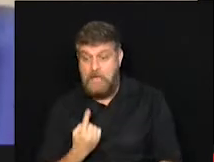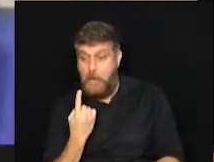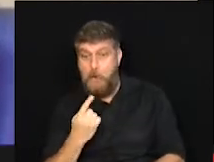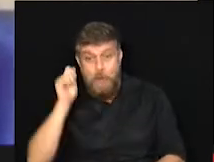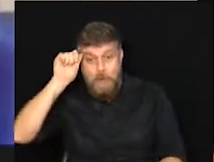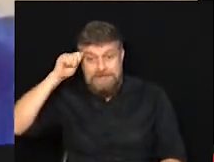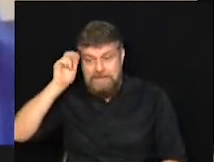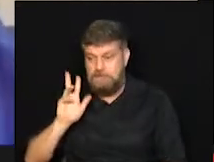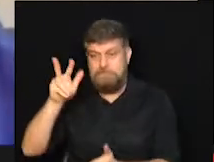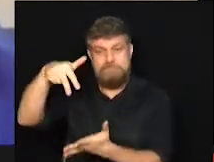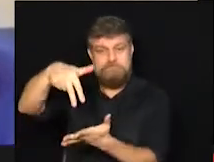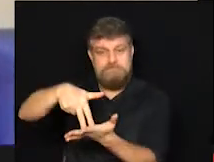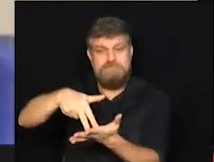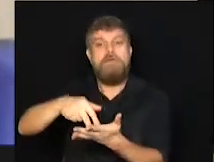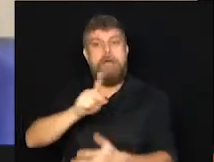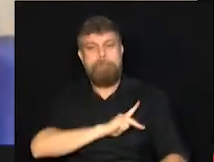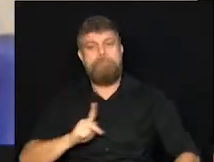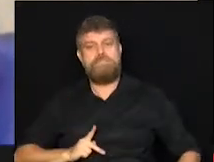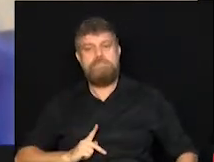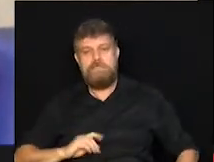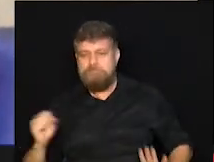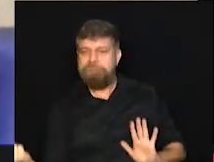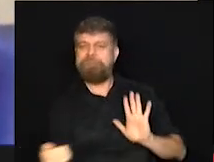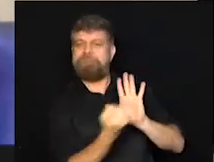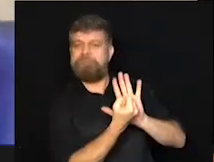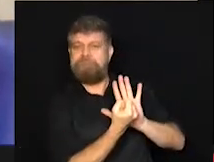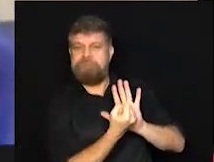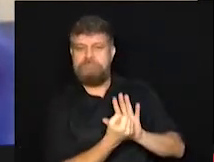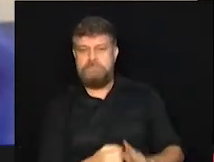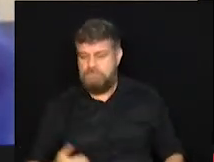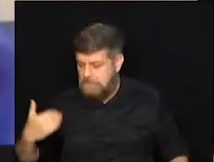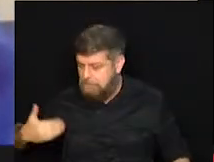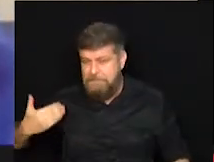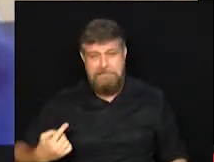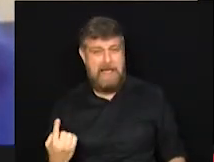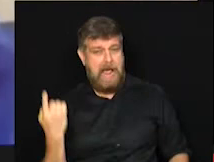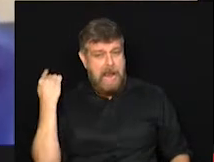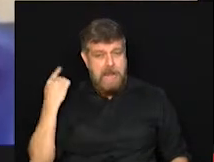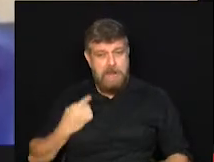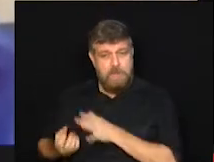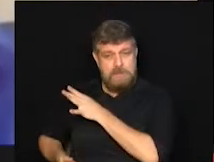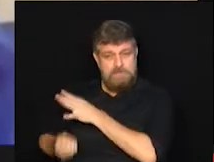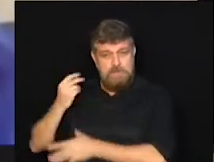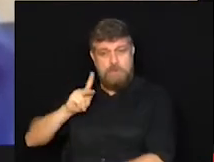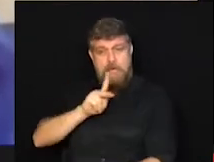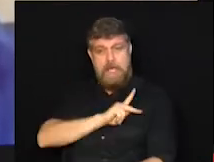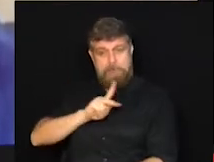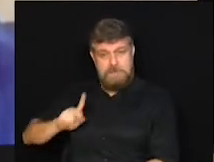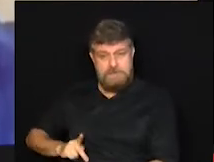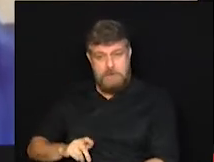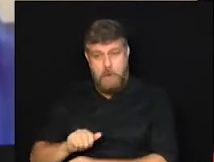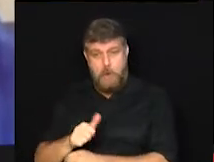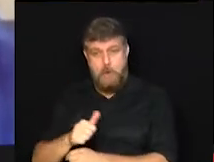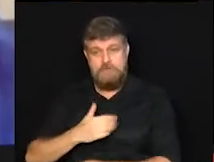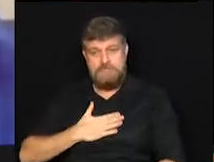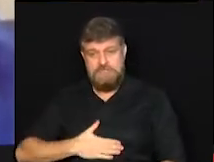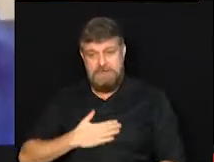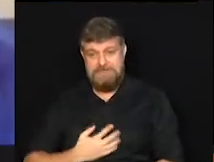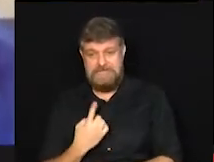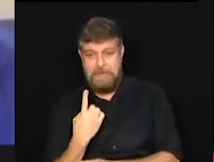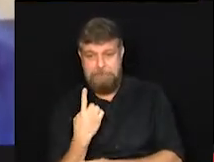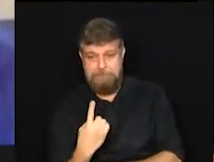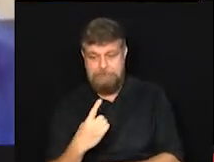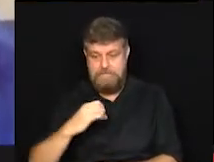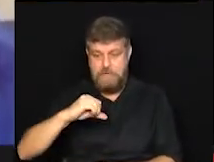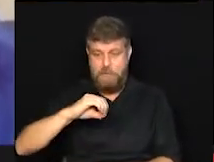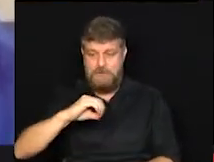time, isso é a Ponte Preta, num processo em que, naquela época da fundação da Ponte Preta, em 11 de agosto de 1900,